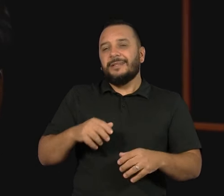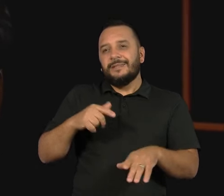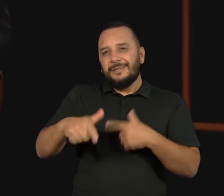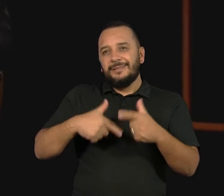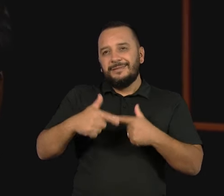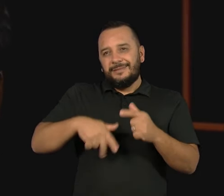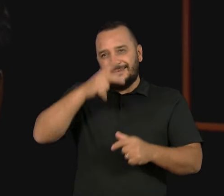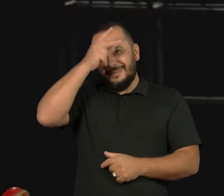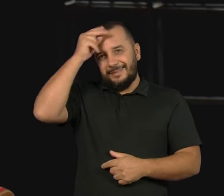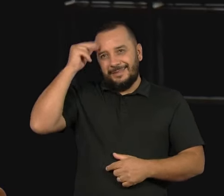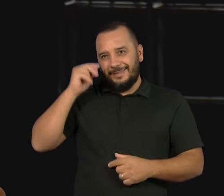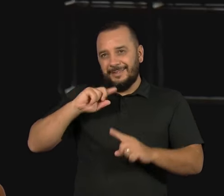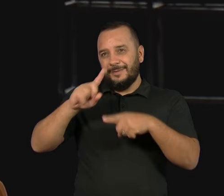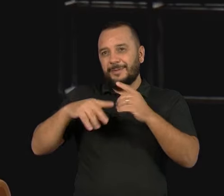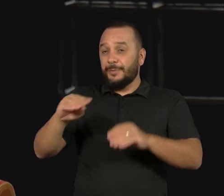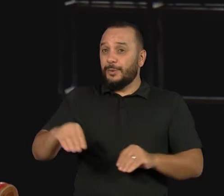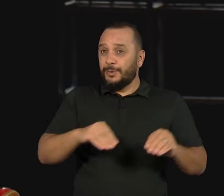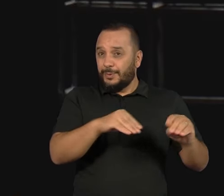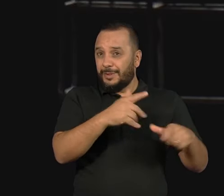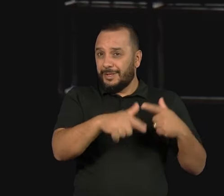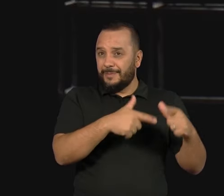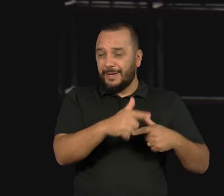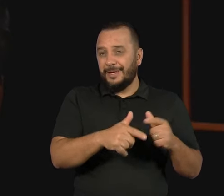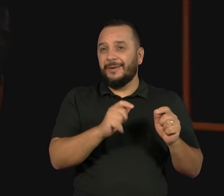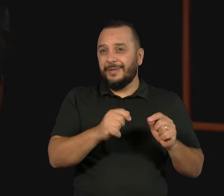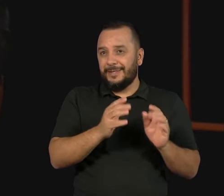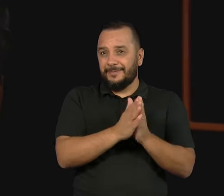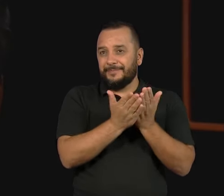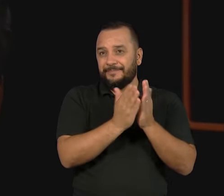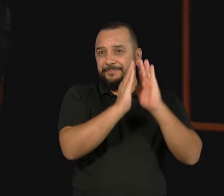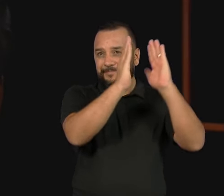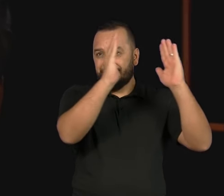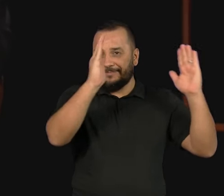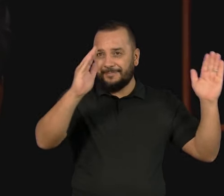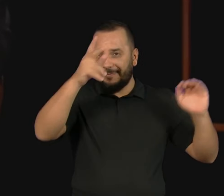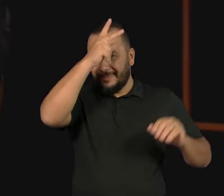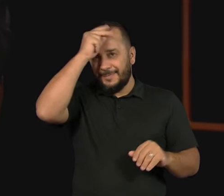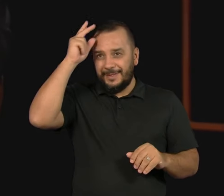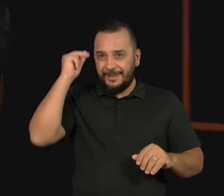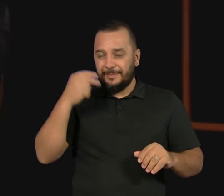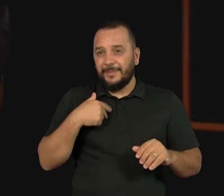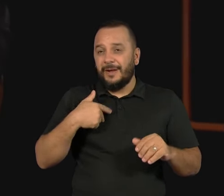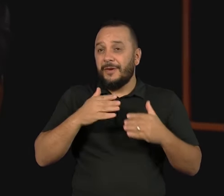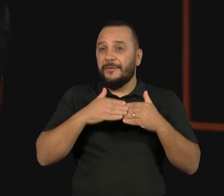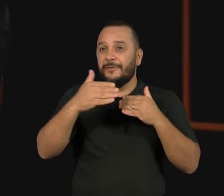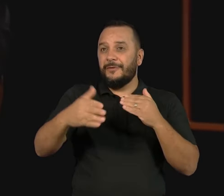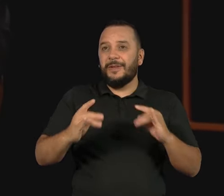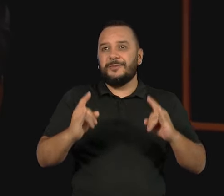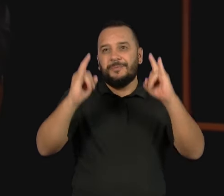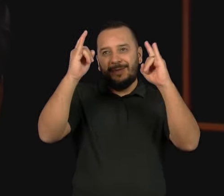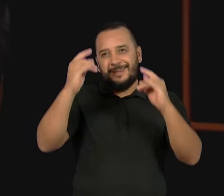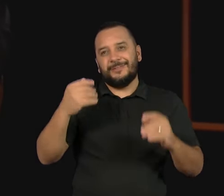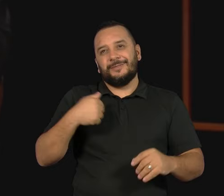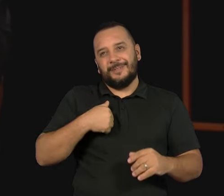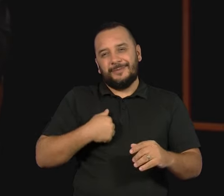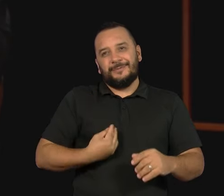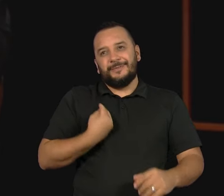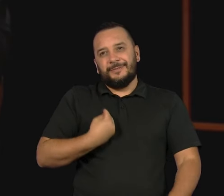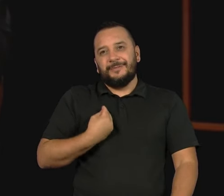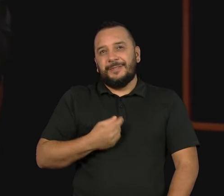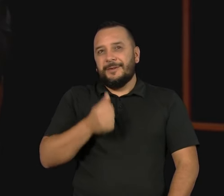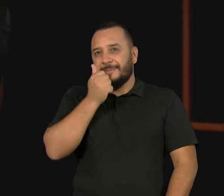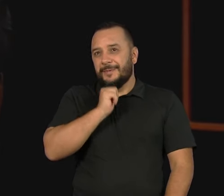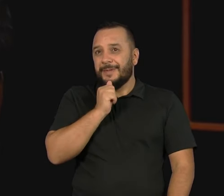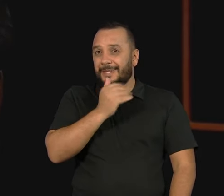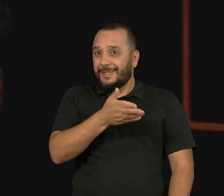trabalhar numa biblioteca, uma biblioteca municipal, e era bem em frente do apartamento que a gente morava. Então, minha mãe estava